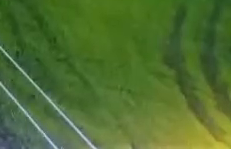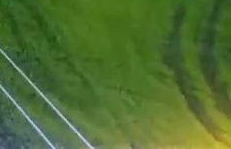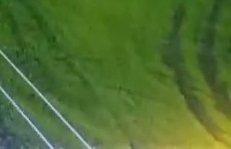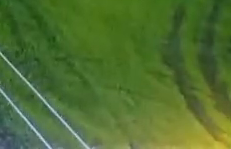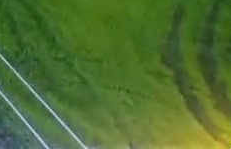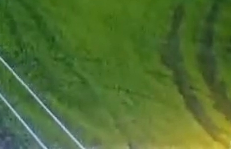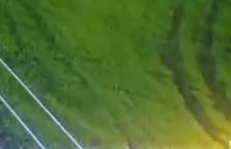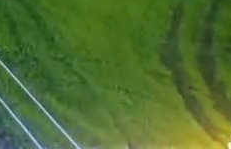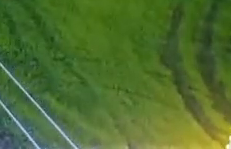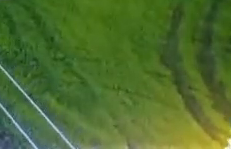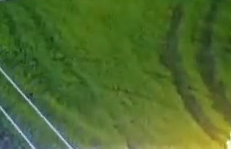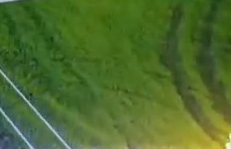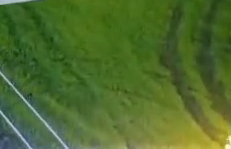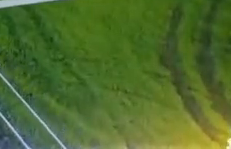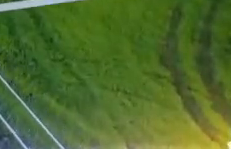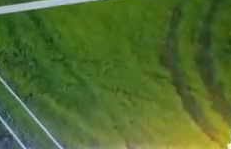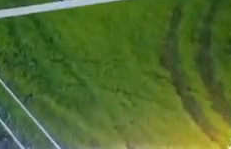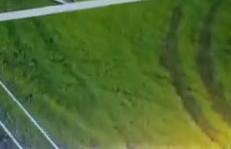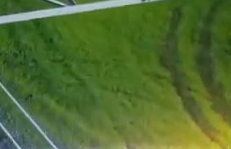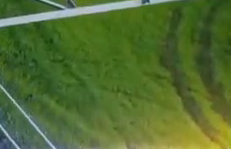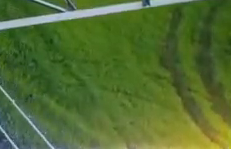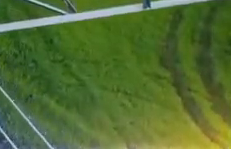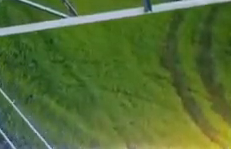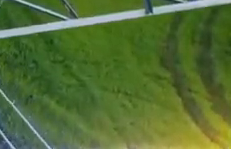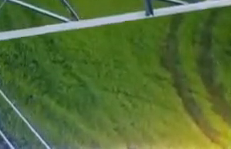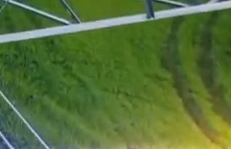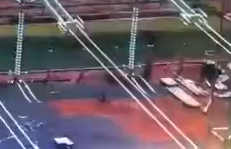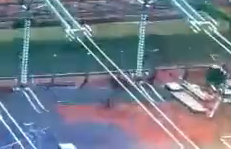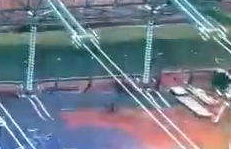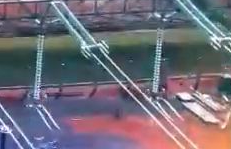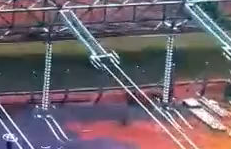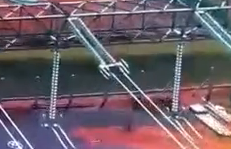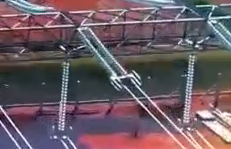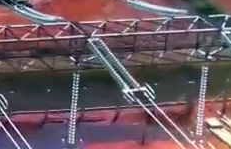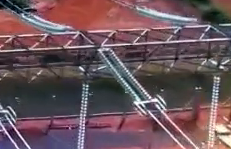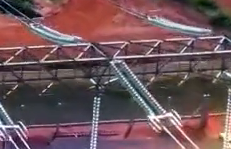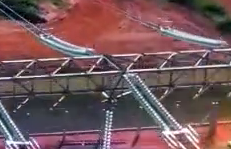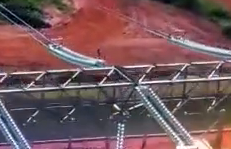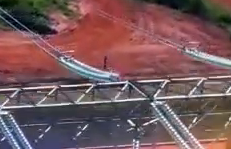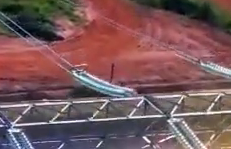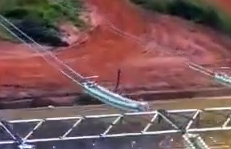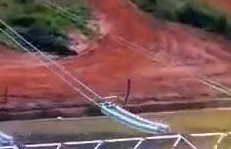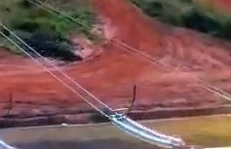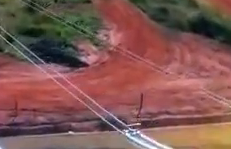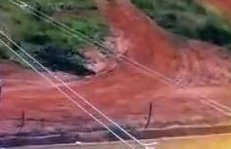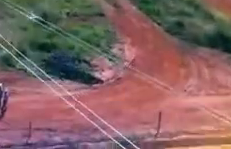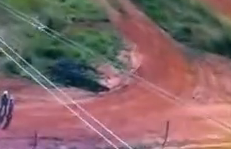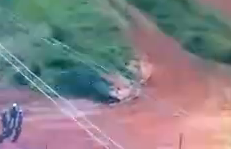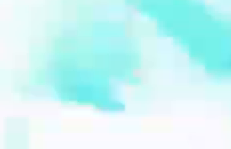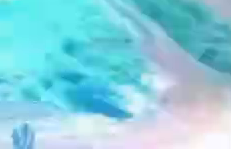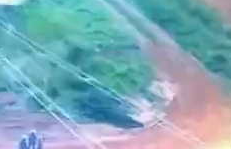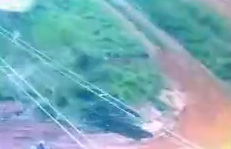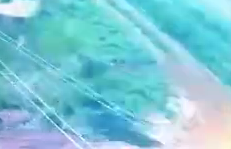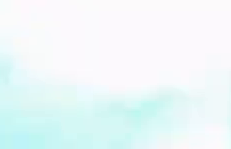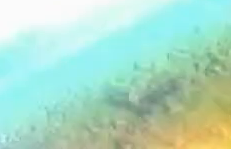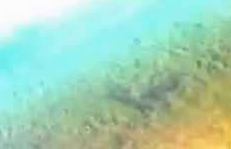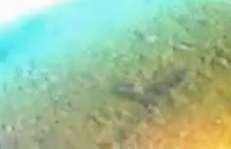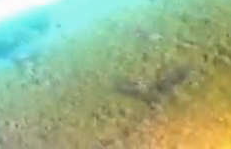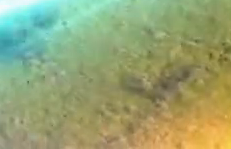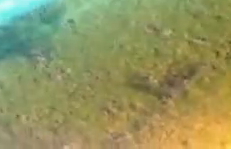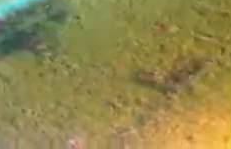responsável por mais dessa grande conquista sem transmissão não há transição